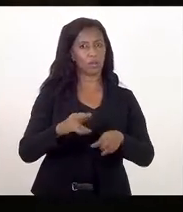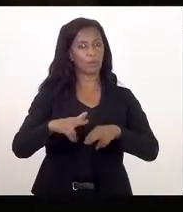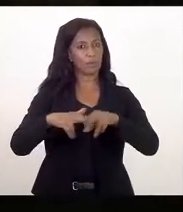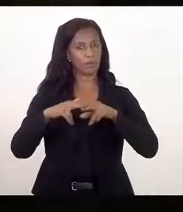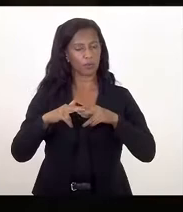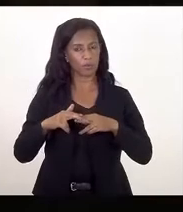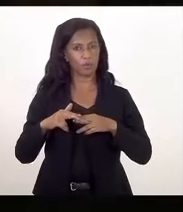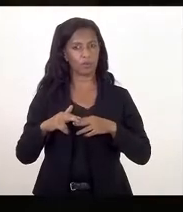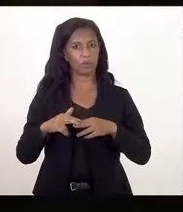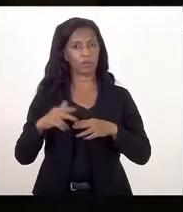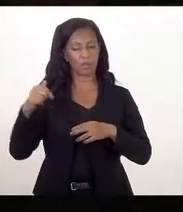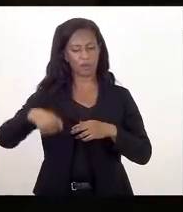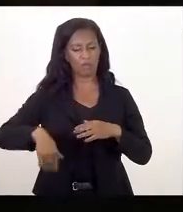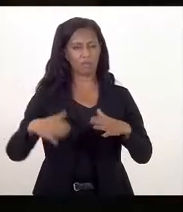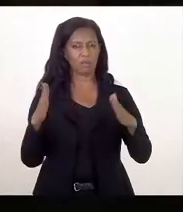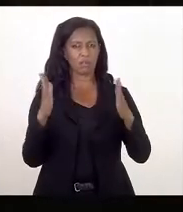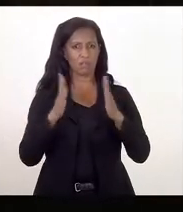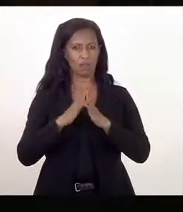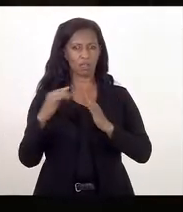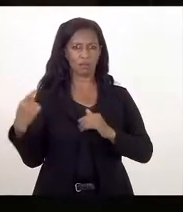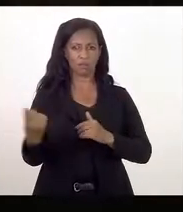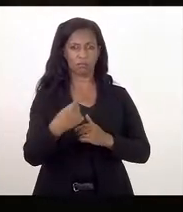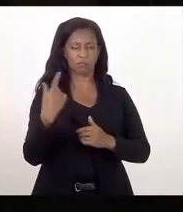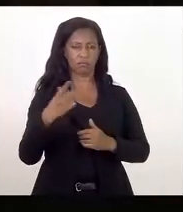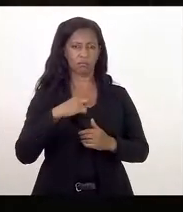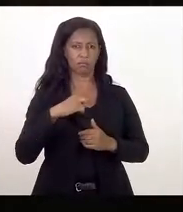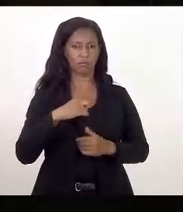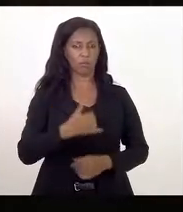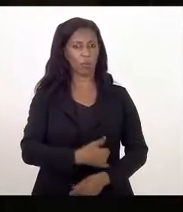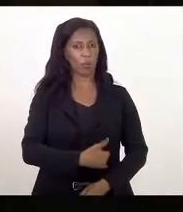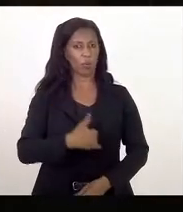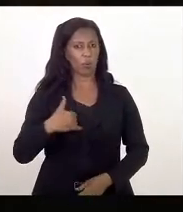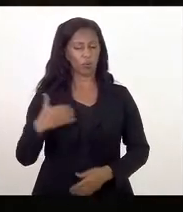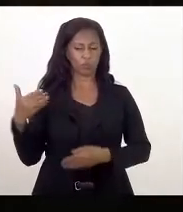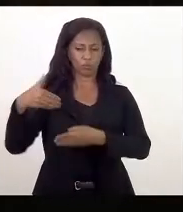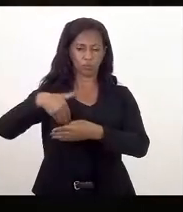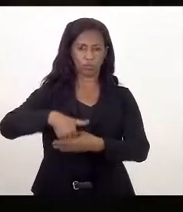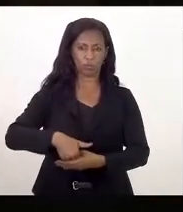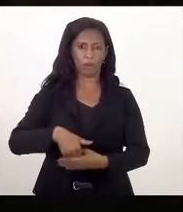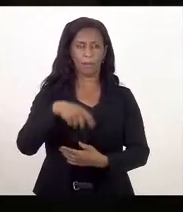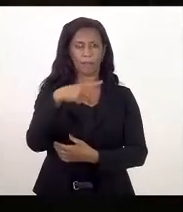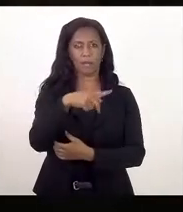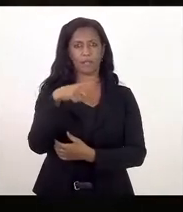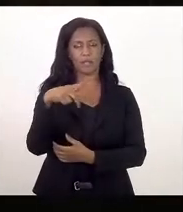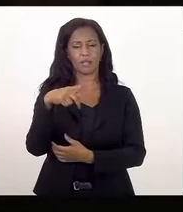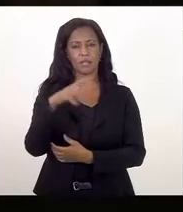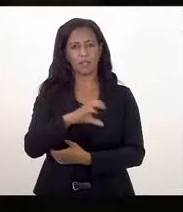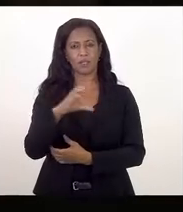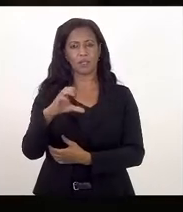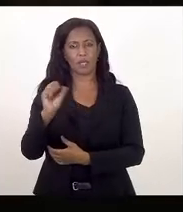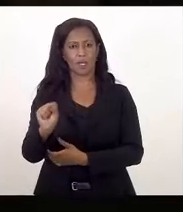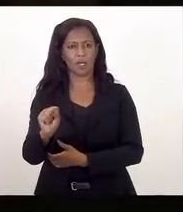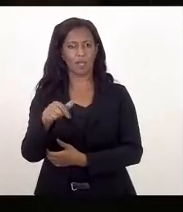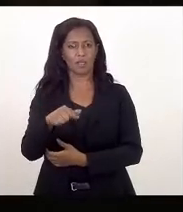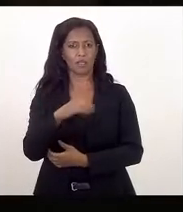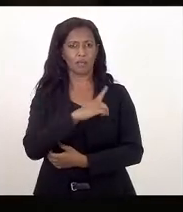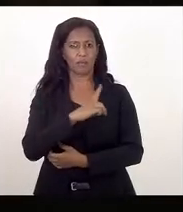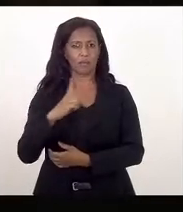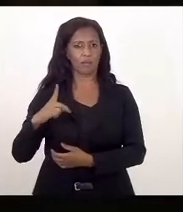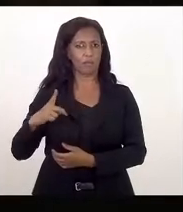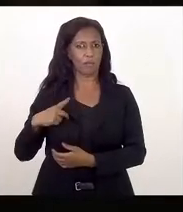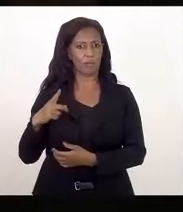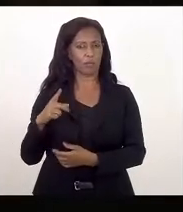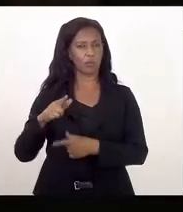isso que essa casa nós temos orgulho de votar o PCCS da Defensoria Pública